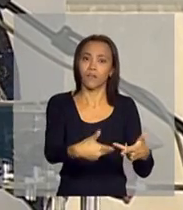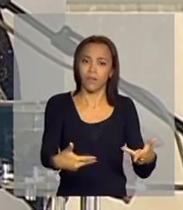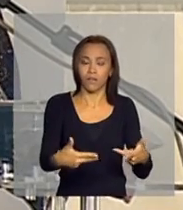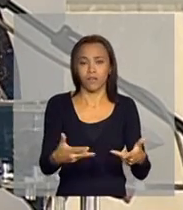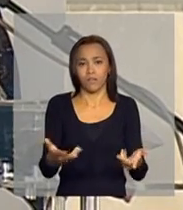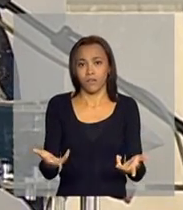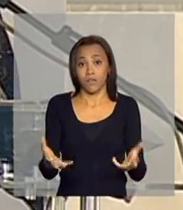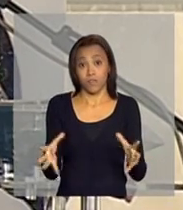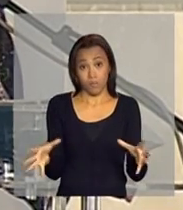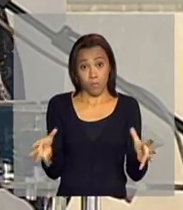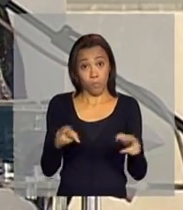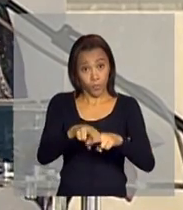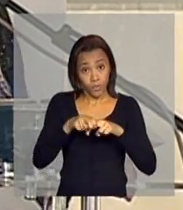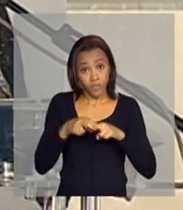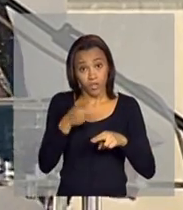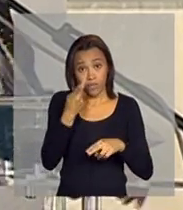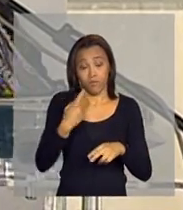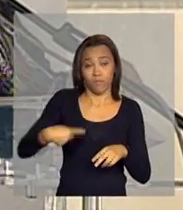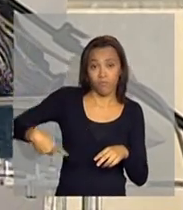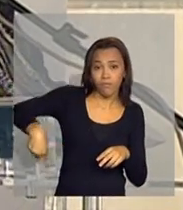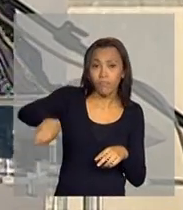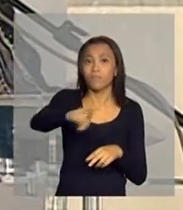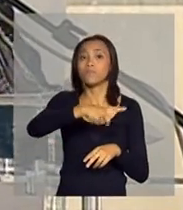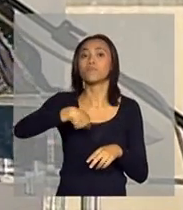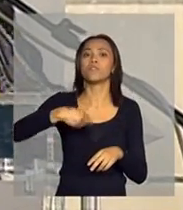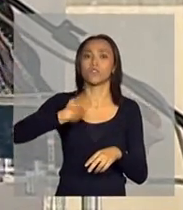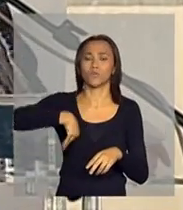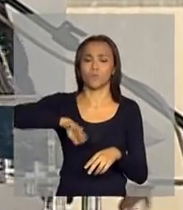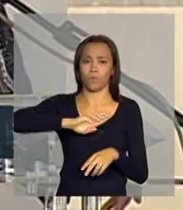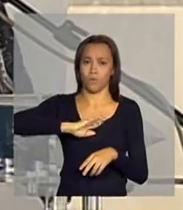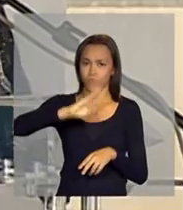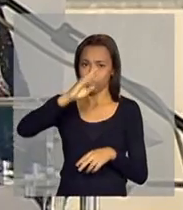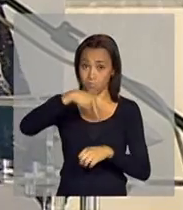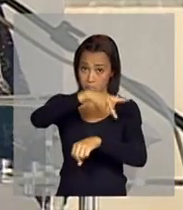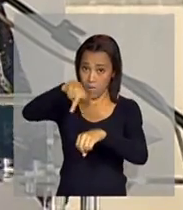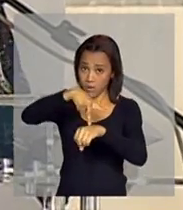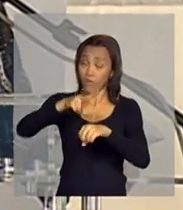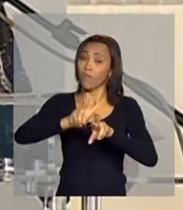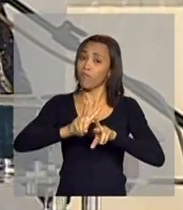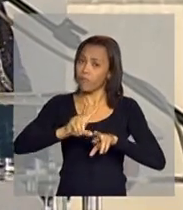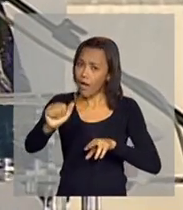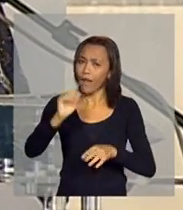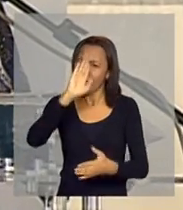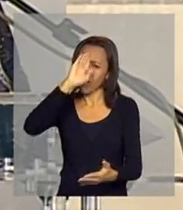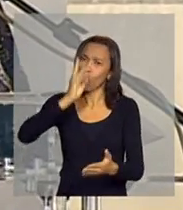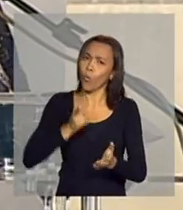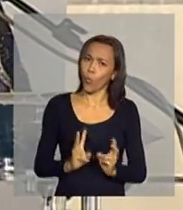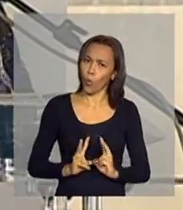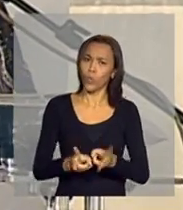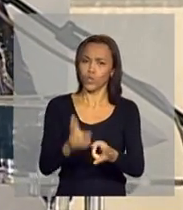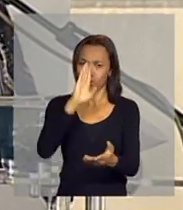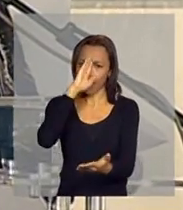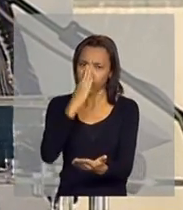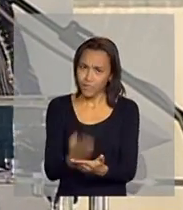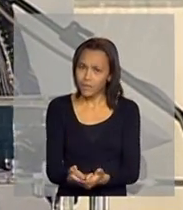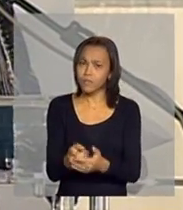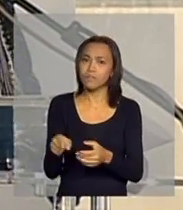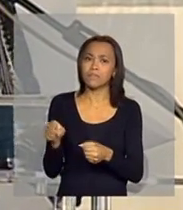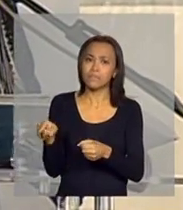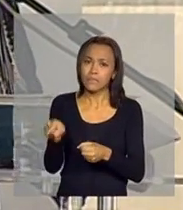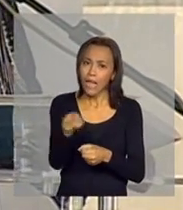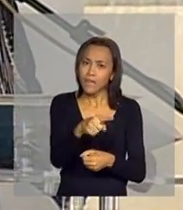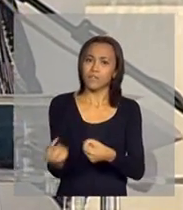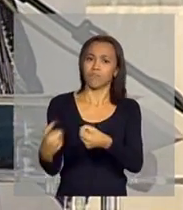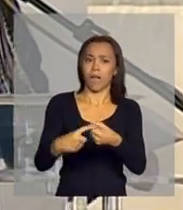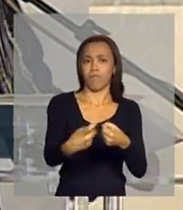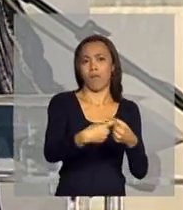Por isso, eu queria dizer para vocês que o nosso país vai continuar apostando nessas parcerias. Não